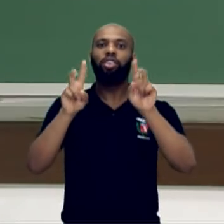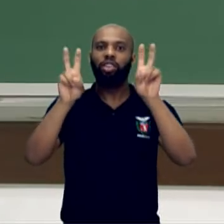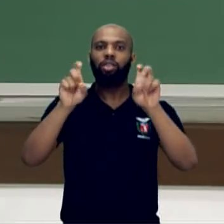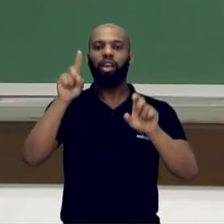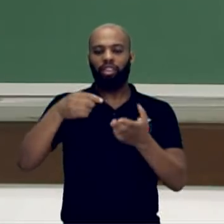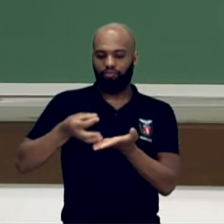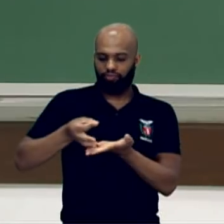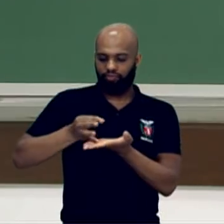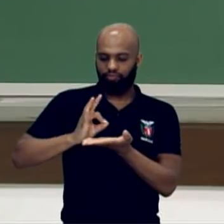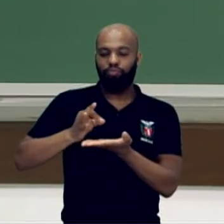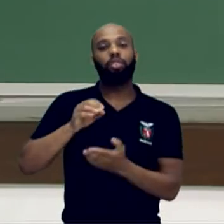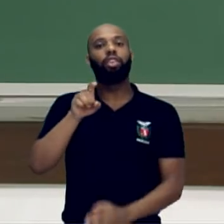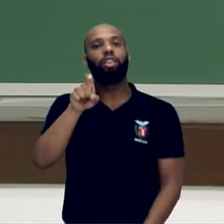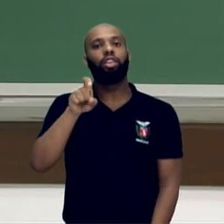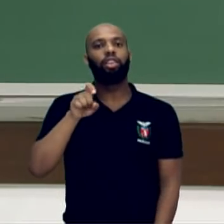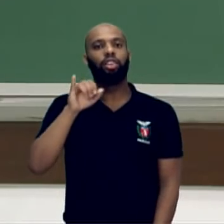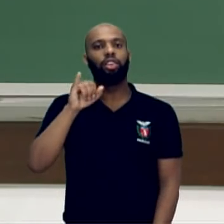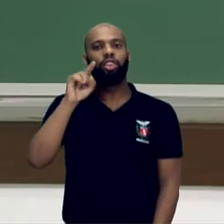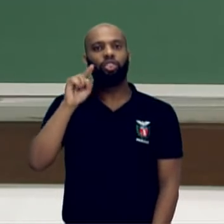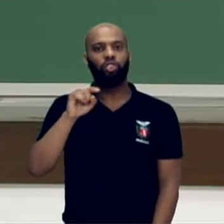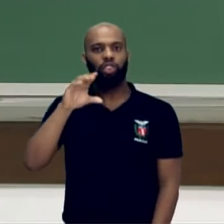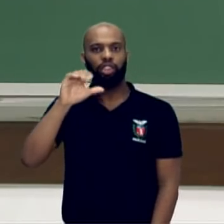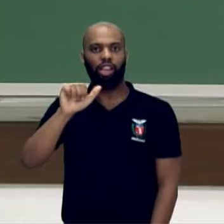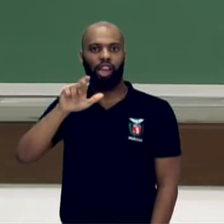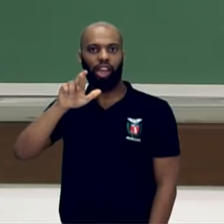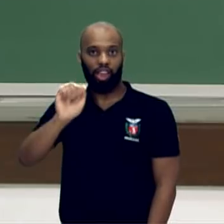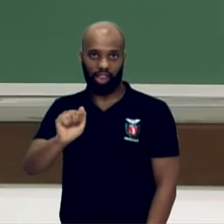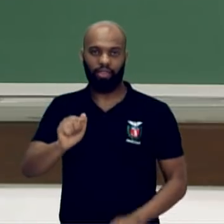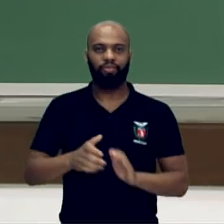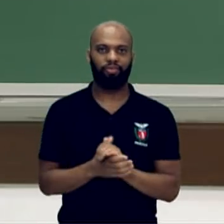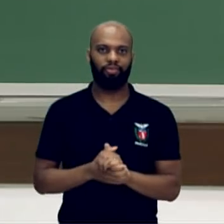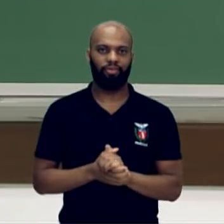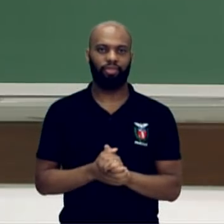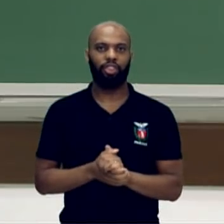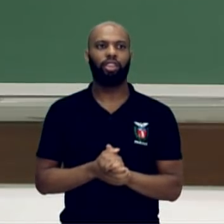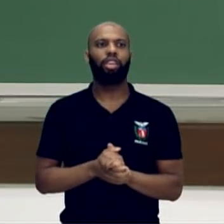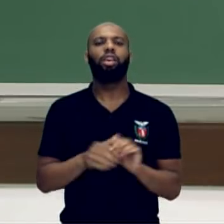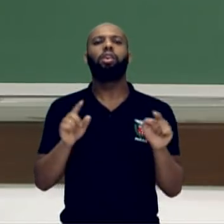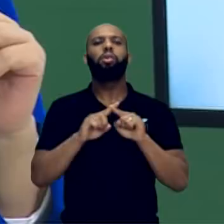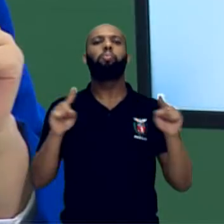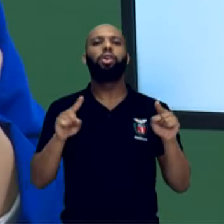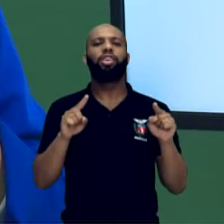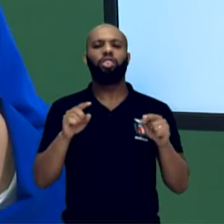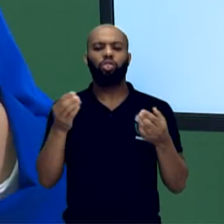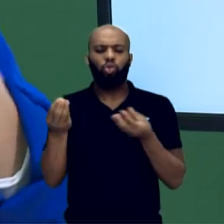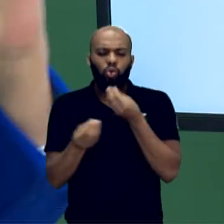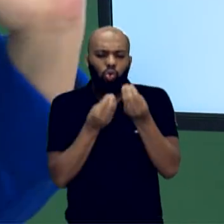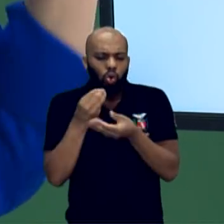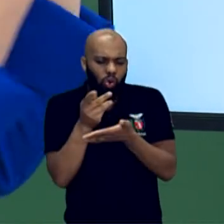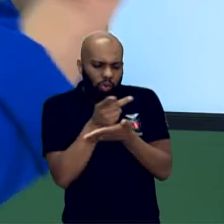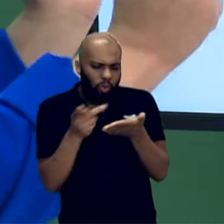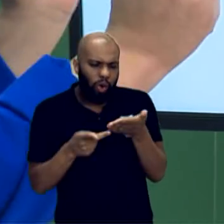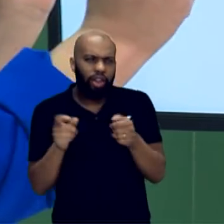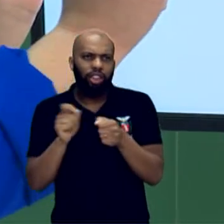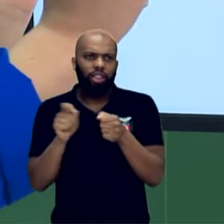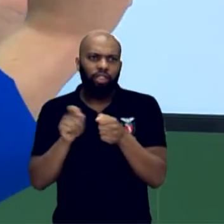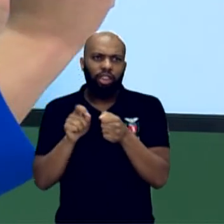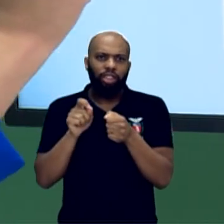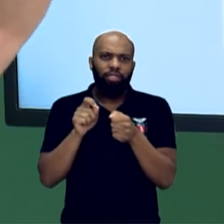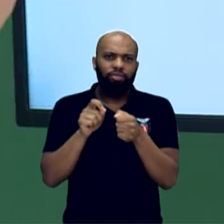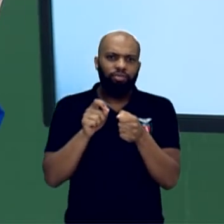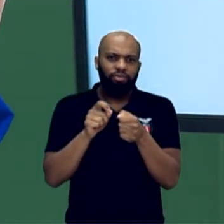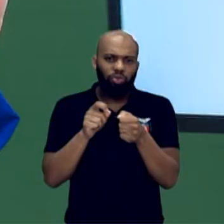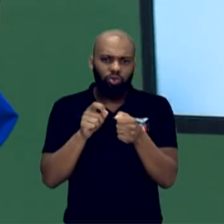Xícara, porque ele expressa uma xícara. Mas veja, como o poeta fez para construir o desenho da